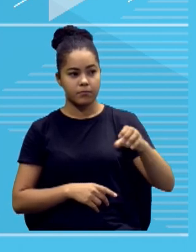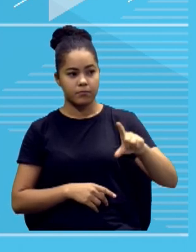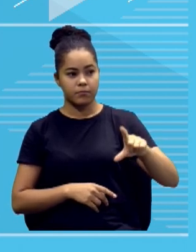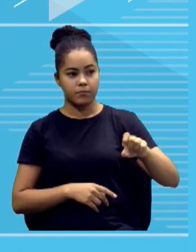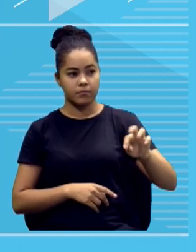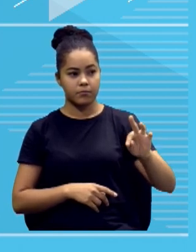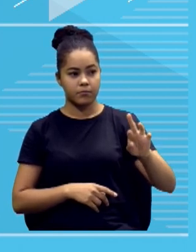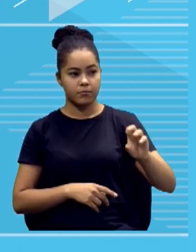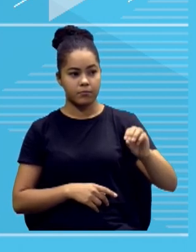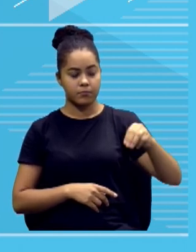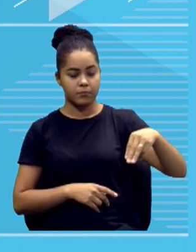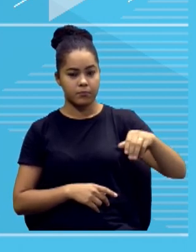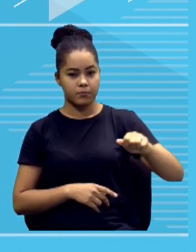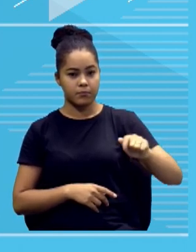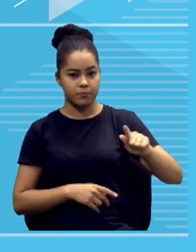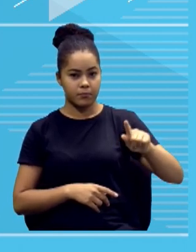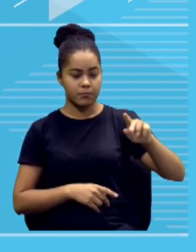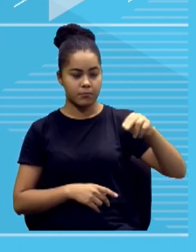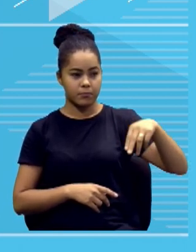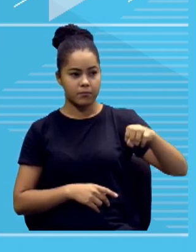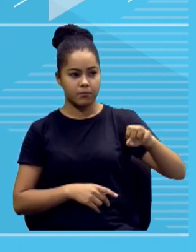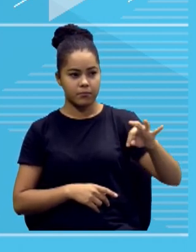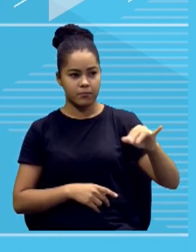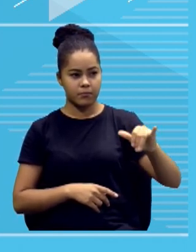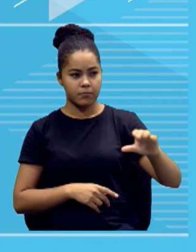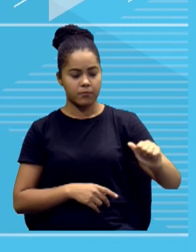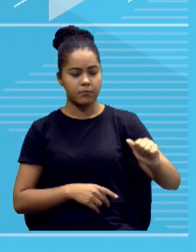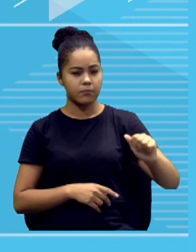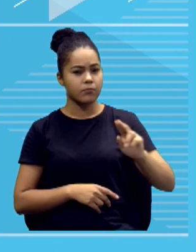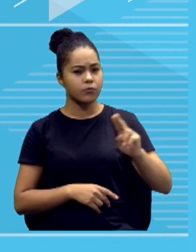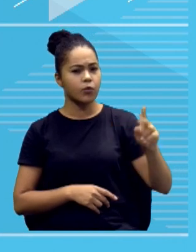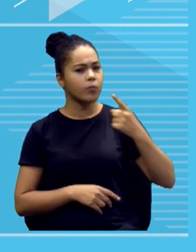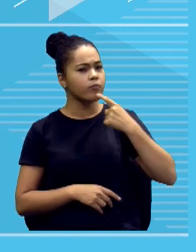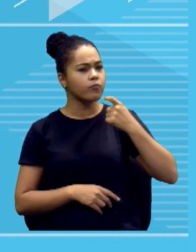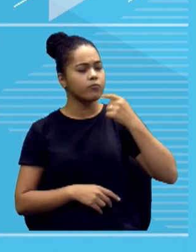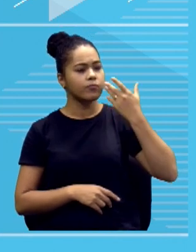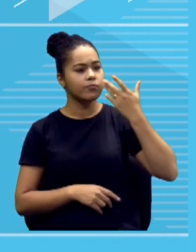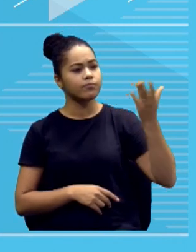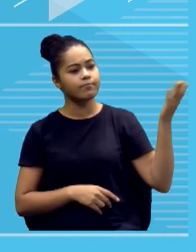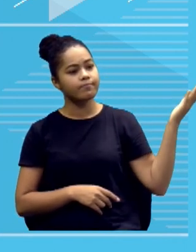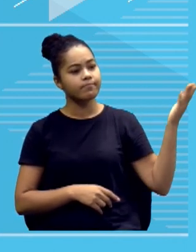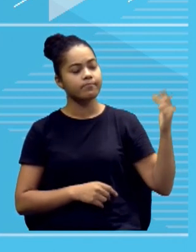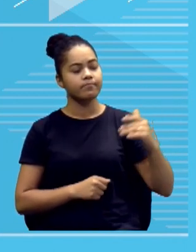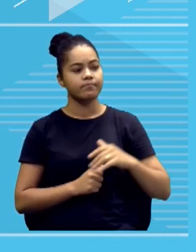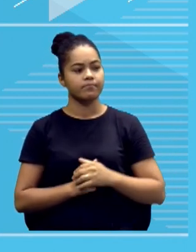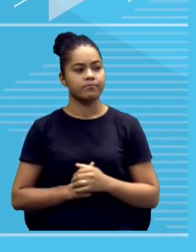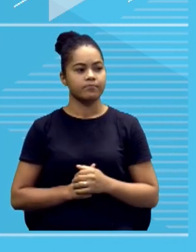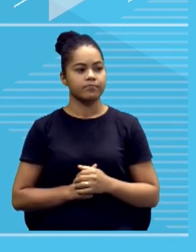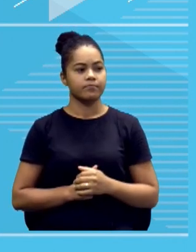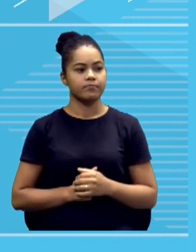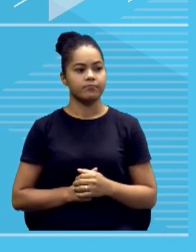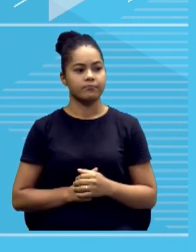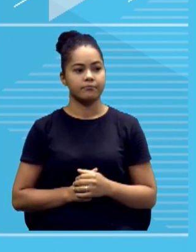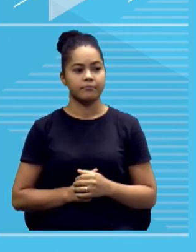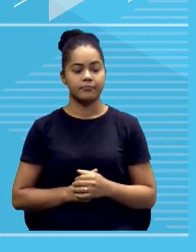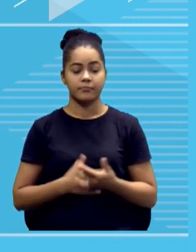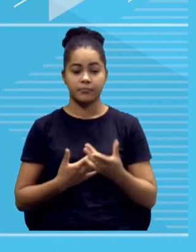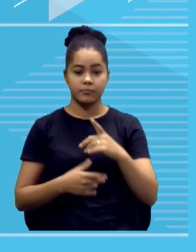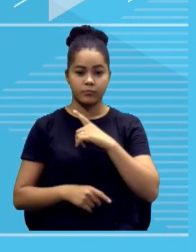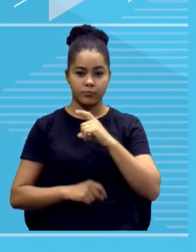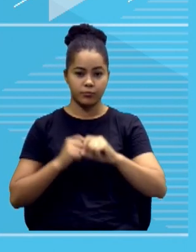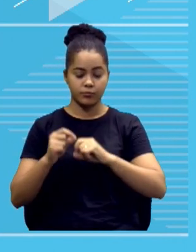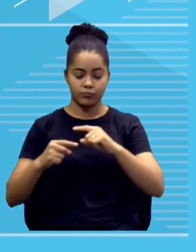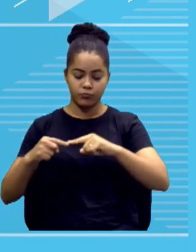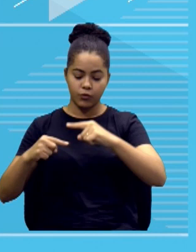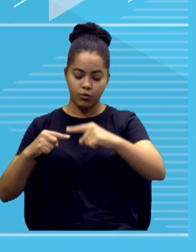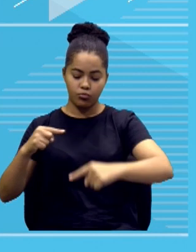o fluxo do campo magnético sobre uma espira condutora, que é uma espira, um conjunto de fios condutores, tá